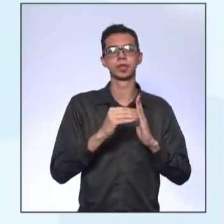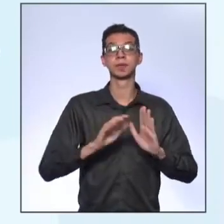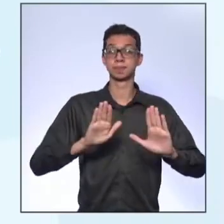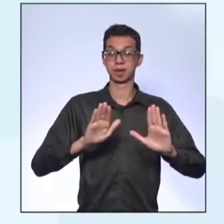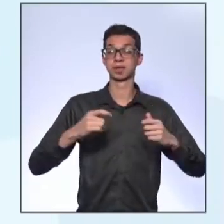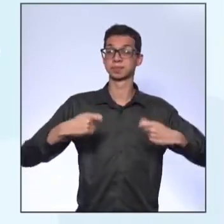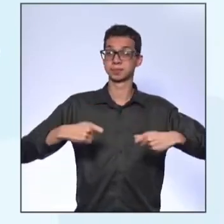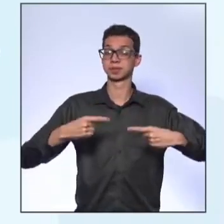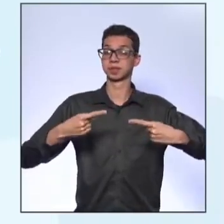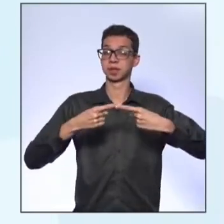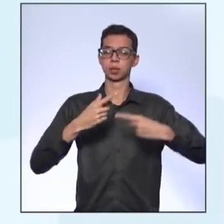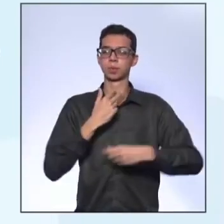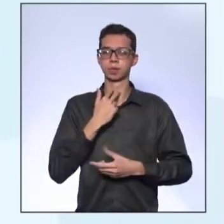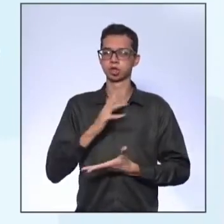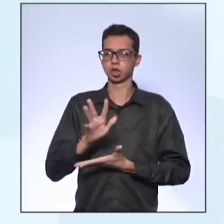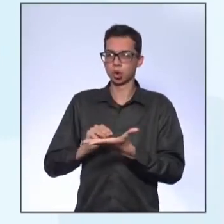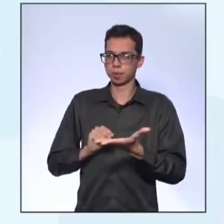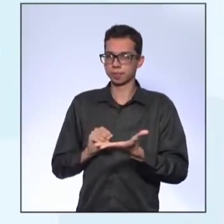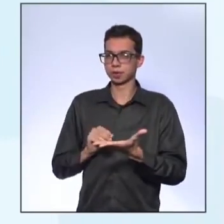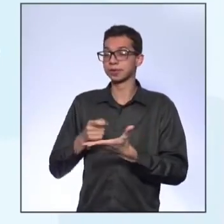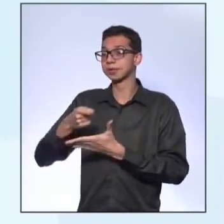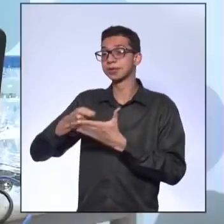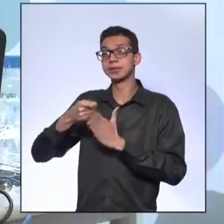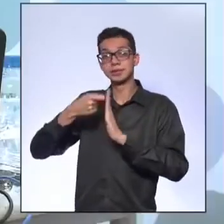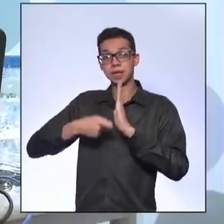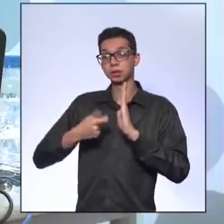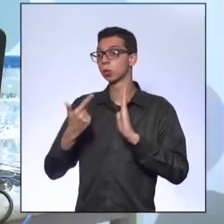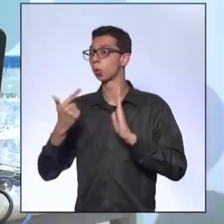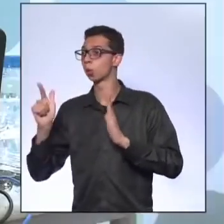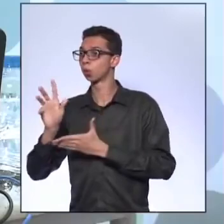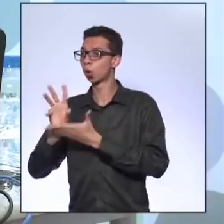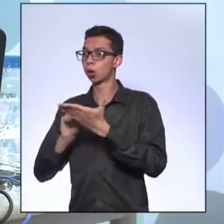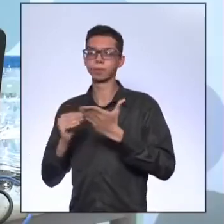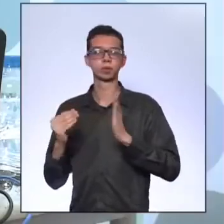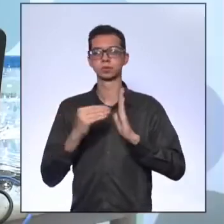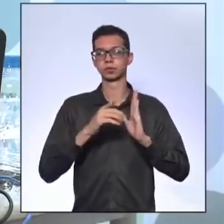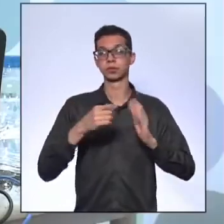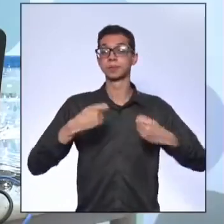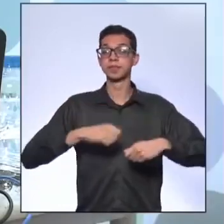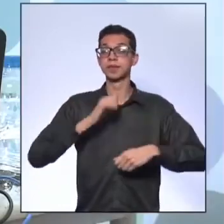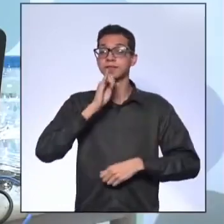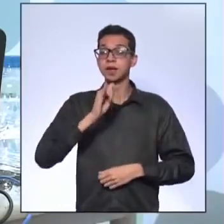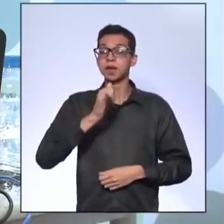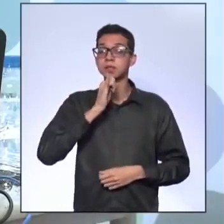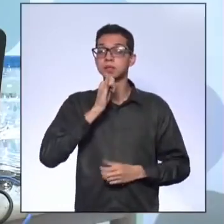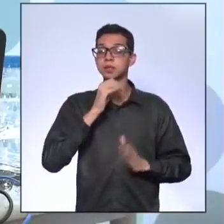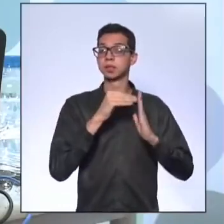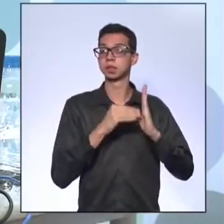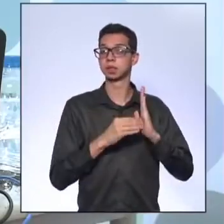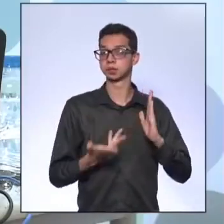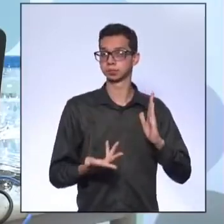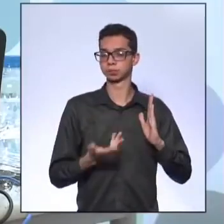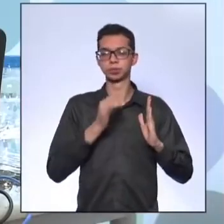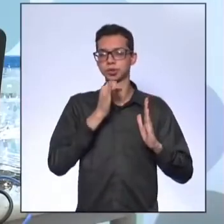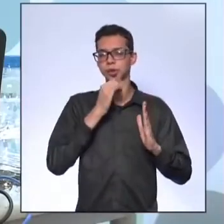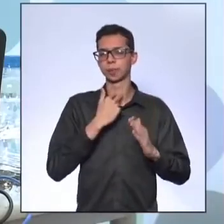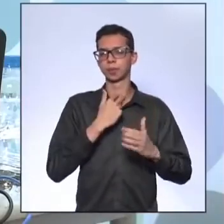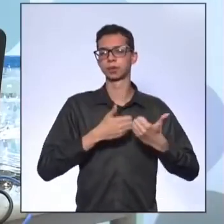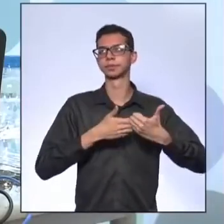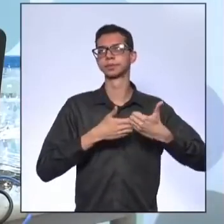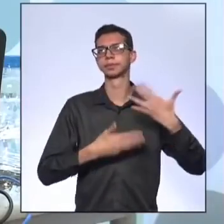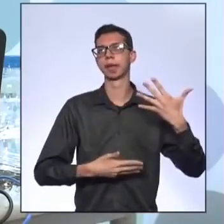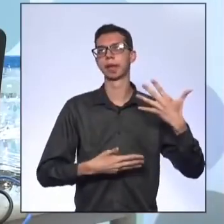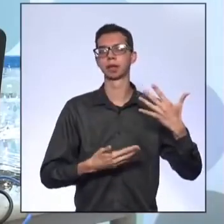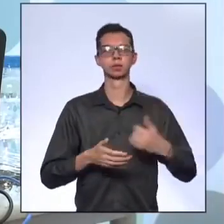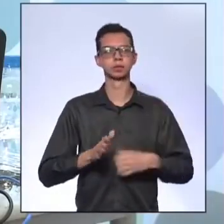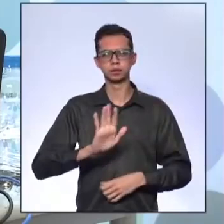para copiar outro texto e colocar lá. Você tem que saber o porquê que está citando. Vamos ser bem claros, não é para encher as linhas, tá? Você vai lá e coloca